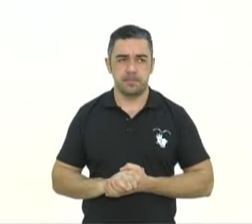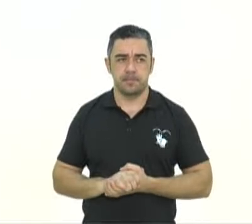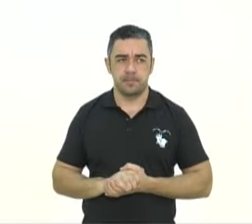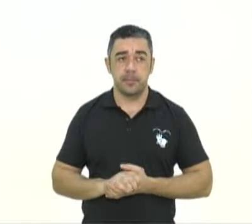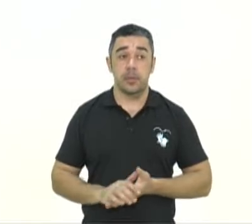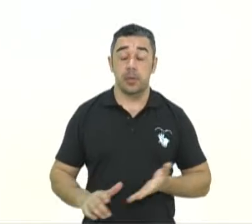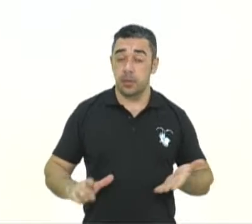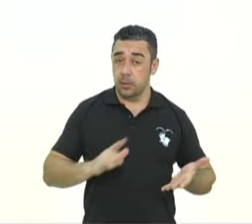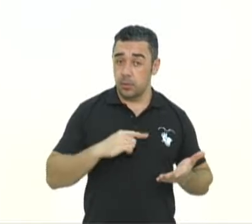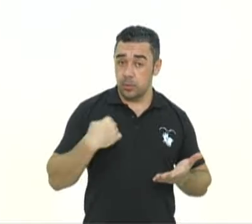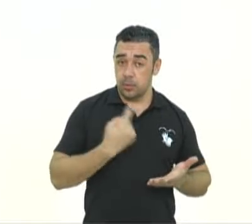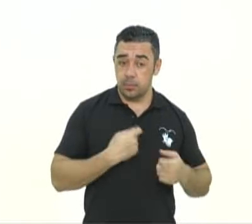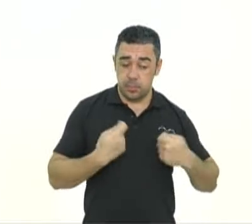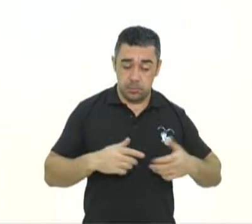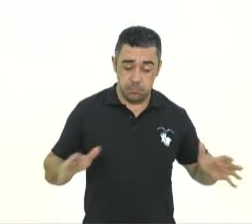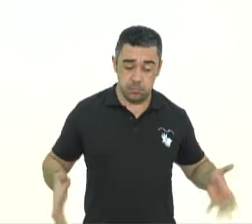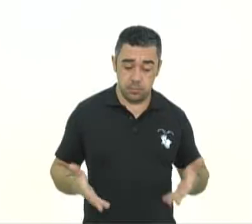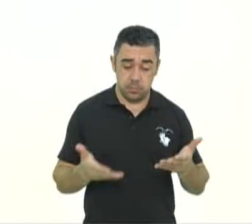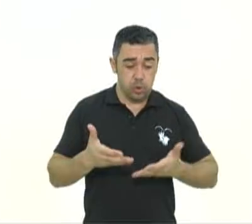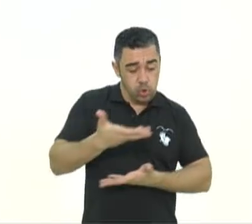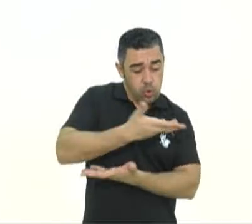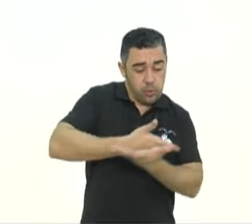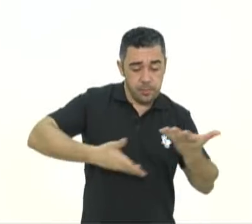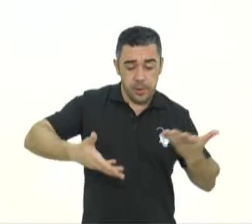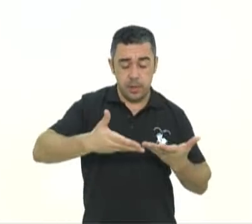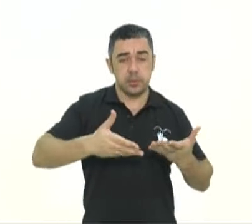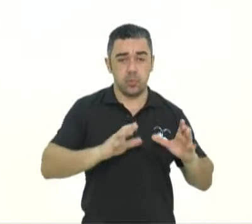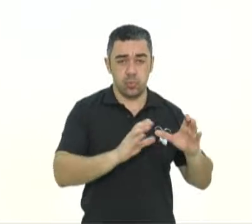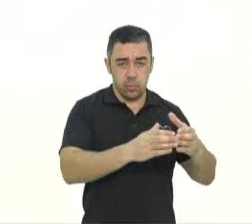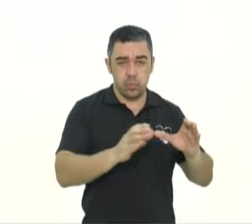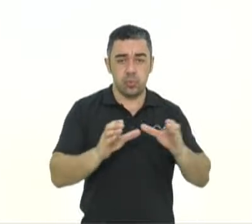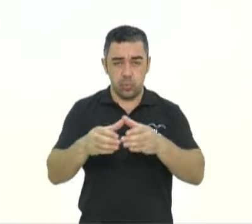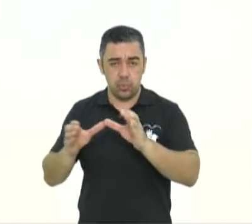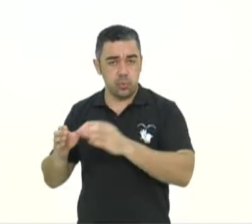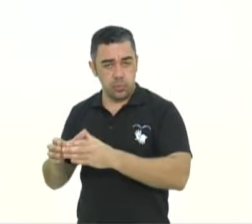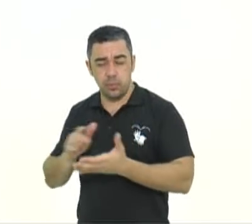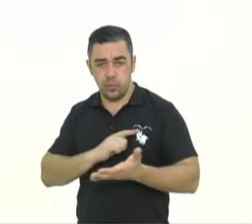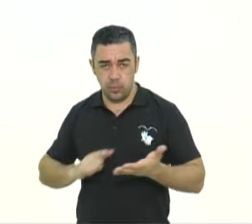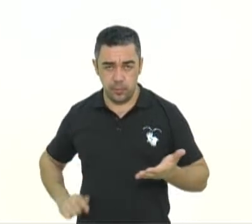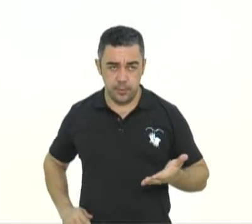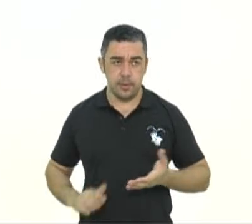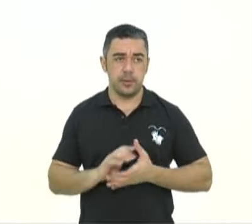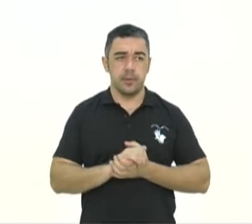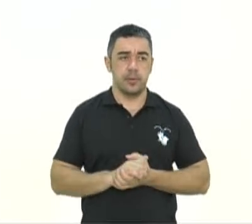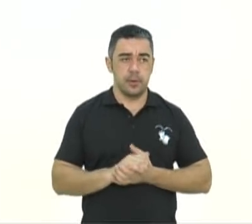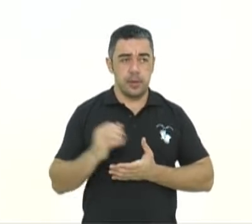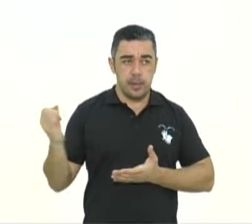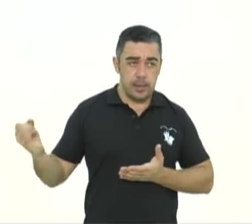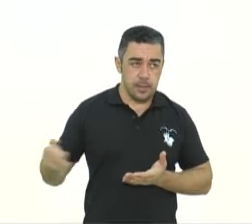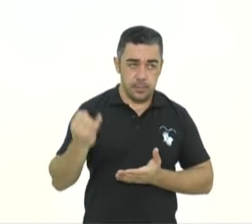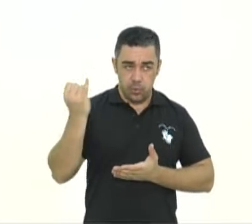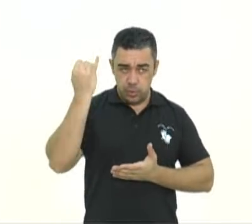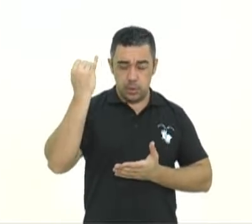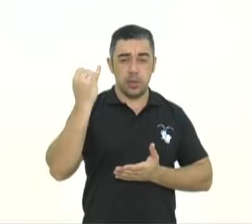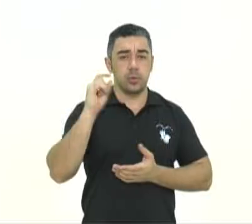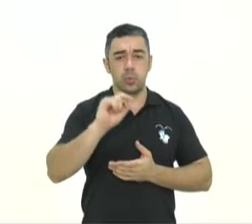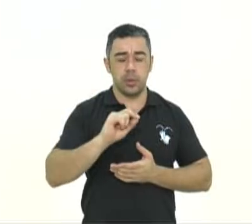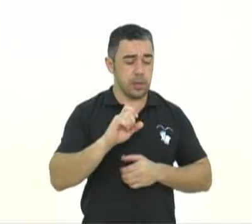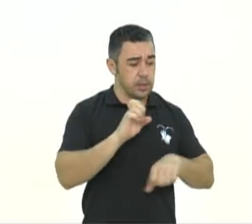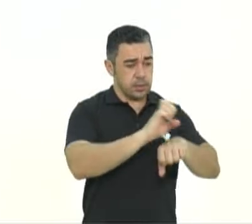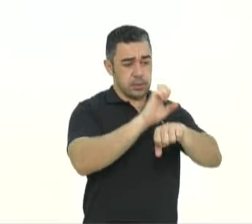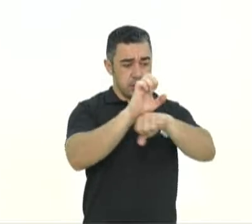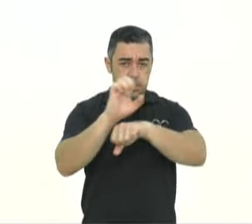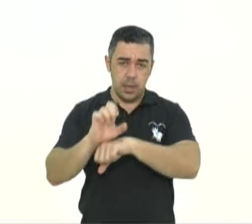de intensificar a cooperação entre os órgãos governamentais. É importante que os